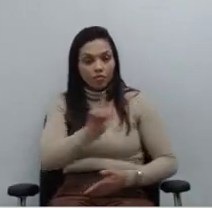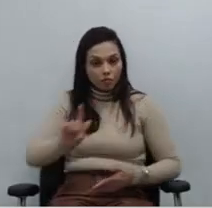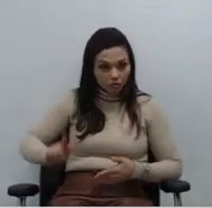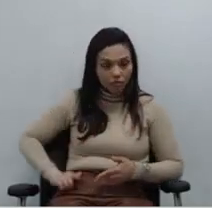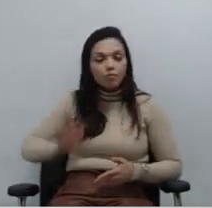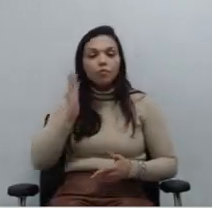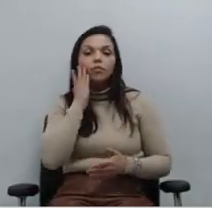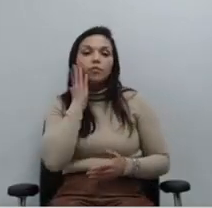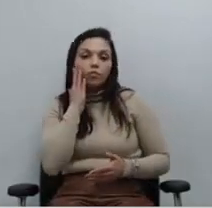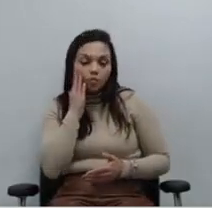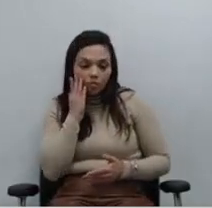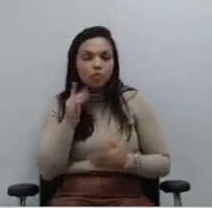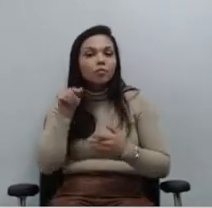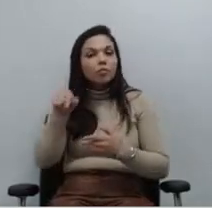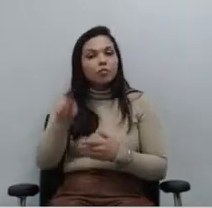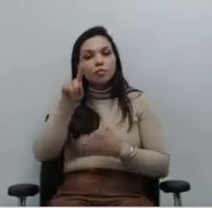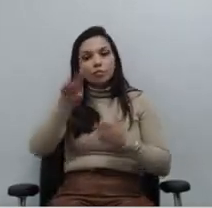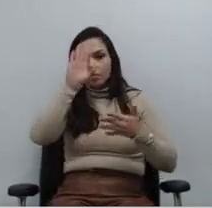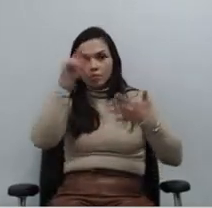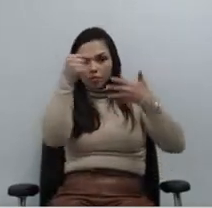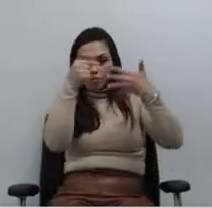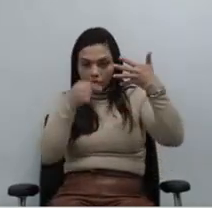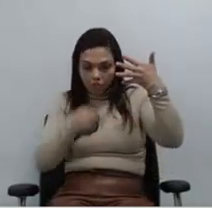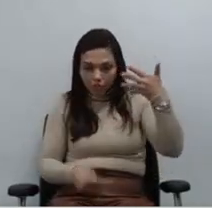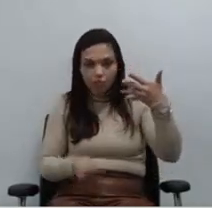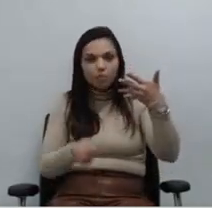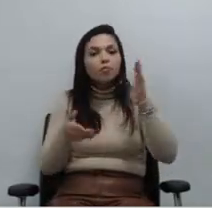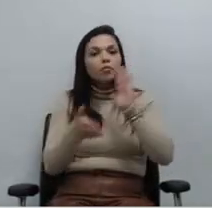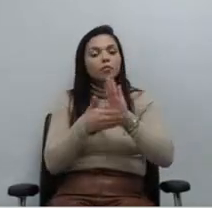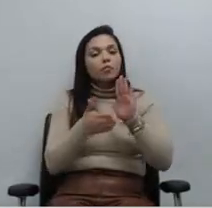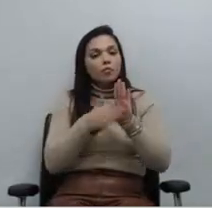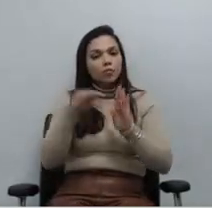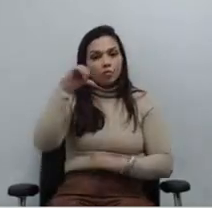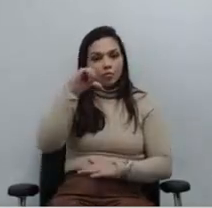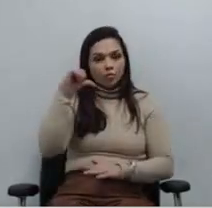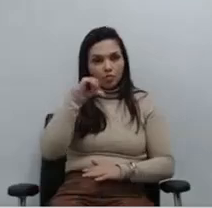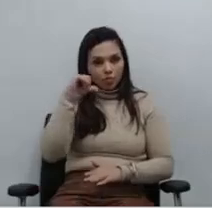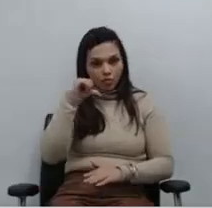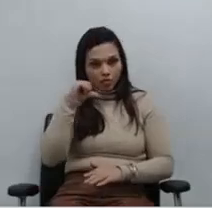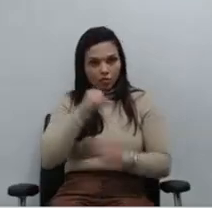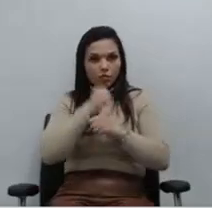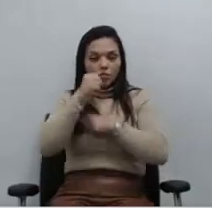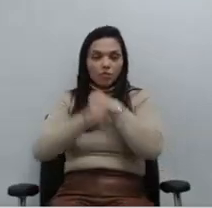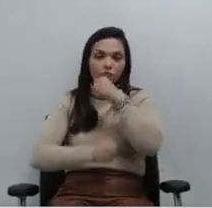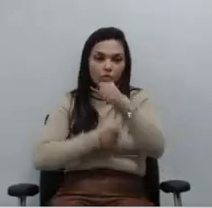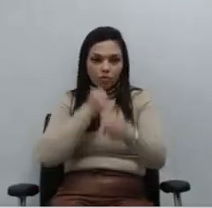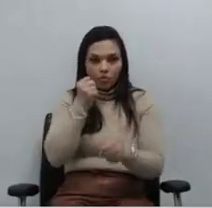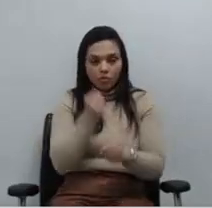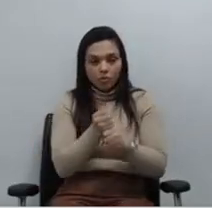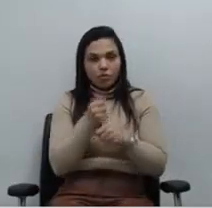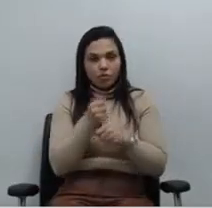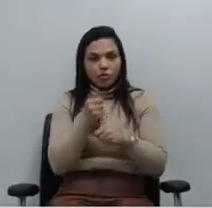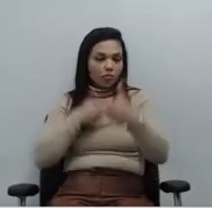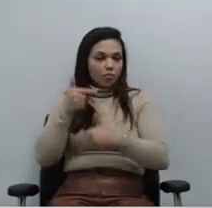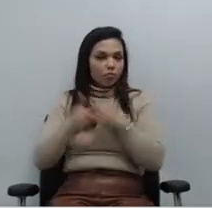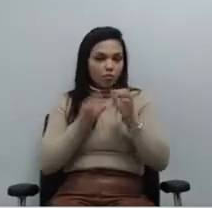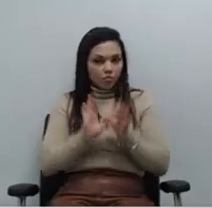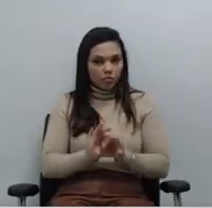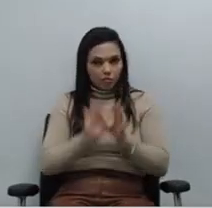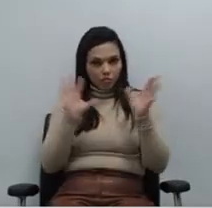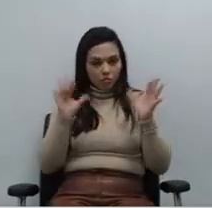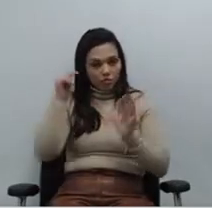discricionalidade. Observou os princípios institucionais e a proposta do 9º Plano Anual de Atuação, deliberado hoje aqui